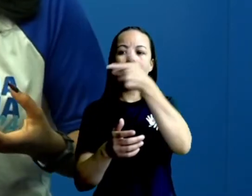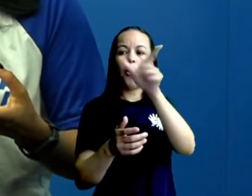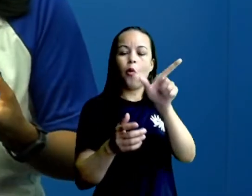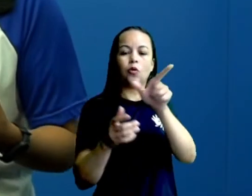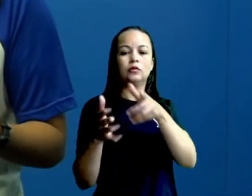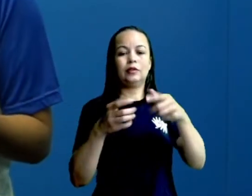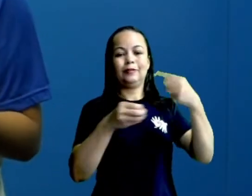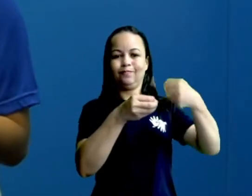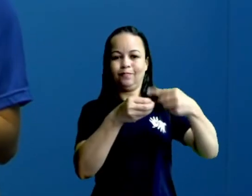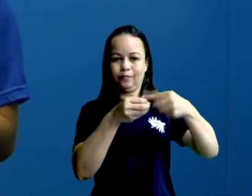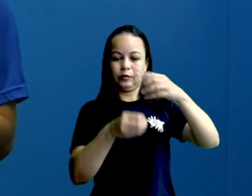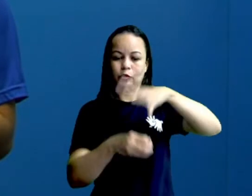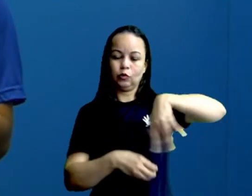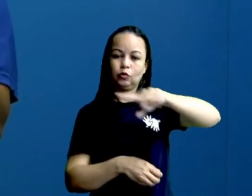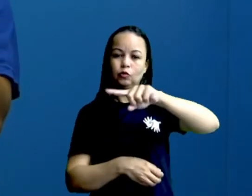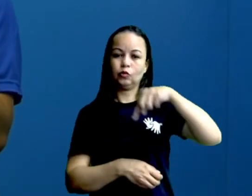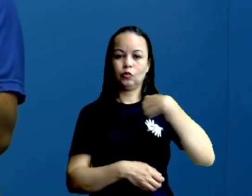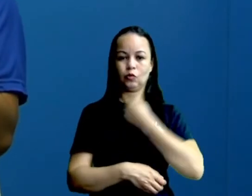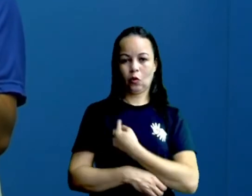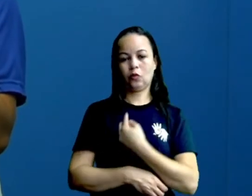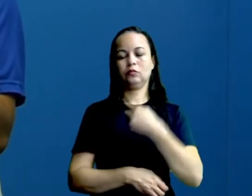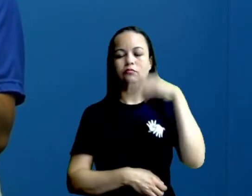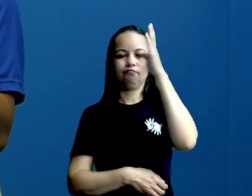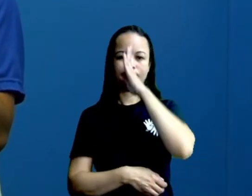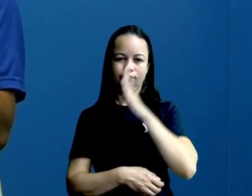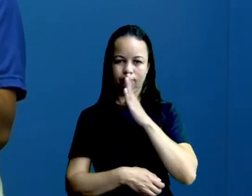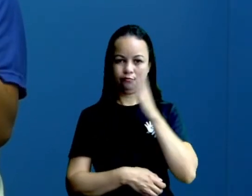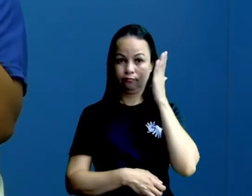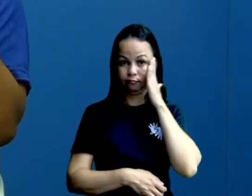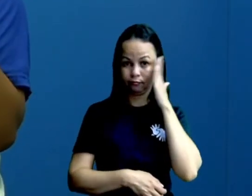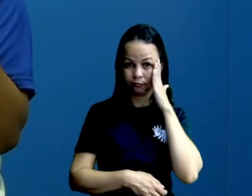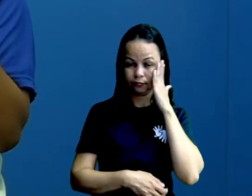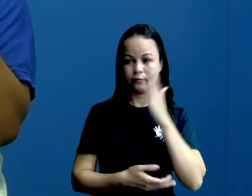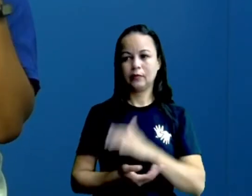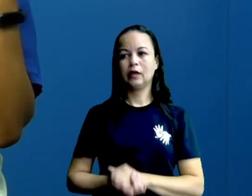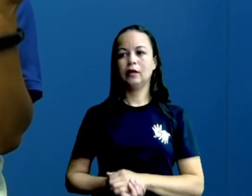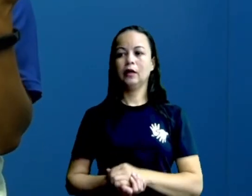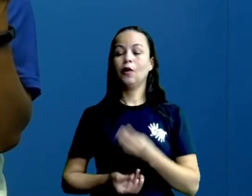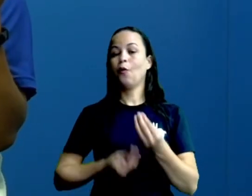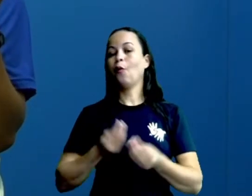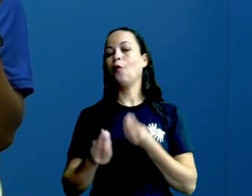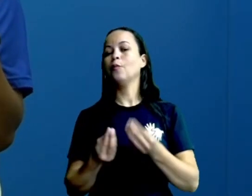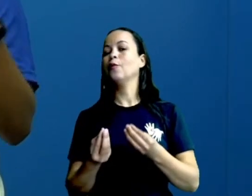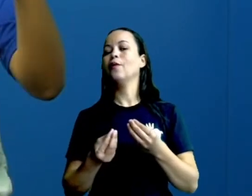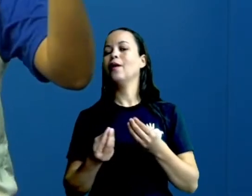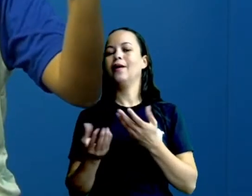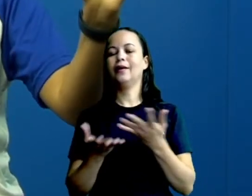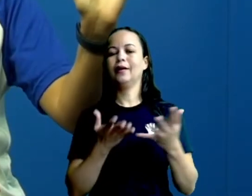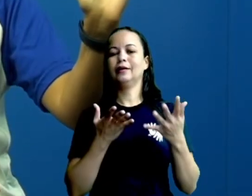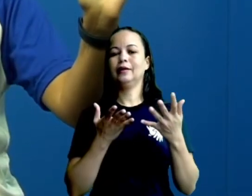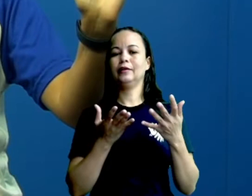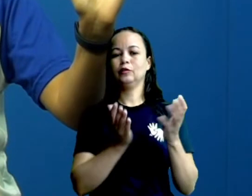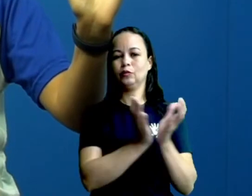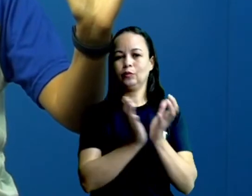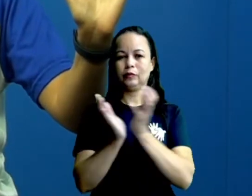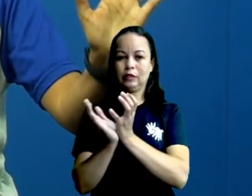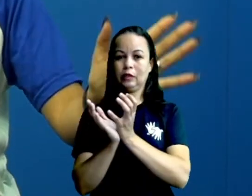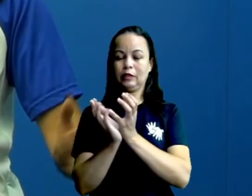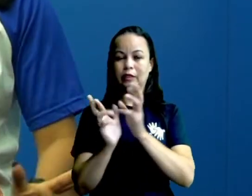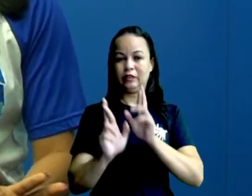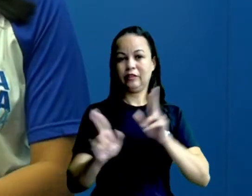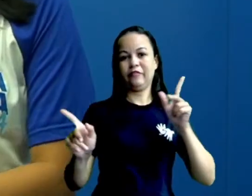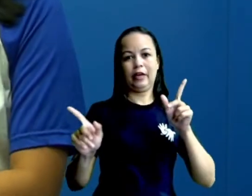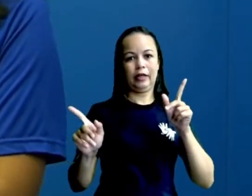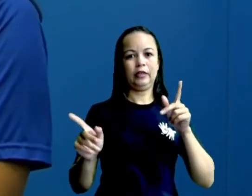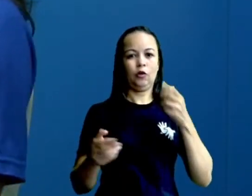o interior do nosso Brasil. Entendeu agora? A missão dos bandeirantes e dos tropeiros não vai confundir,